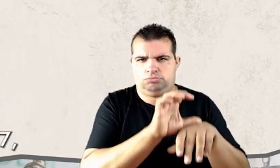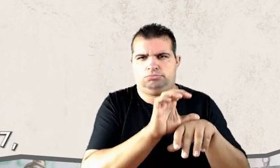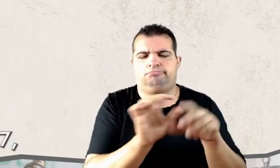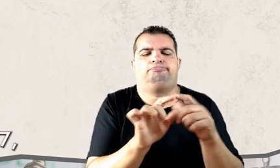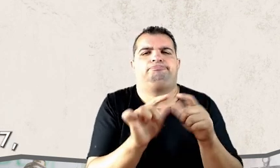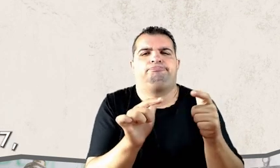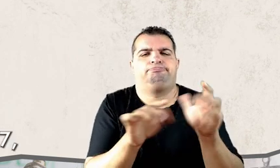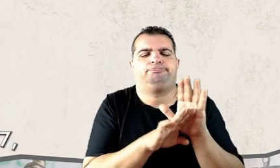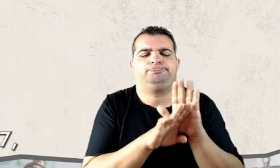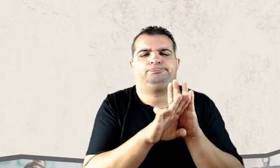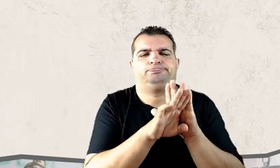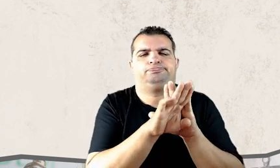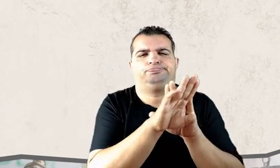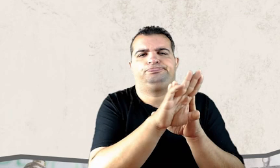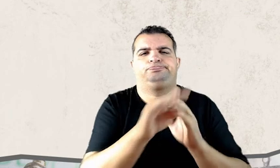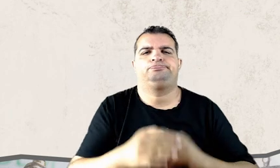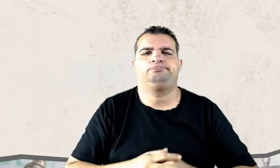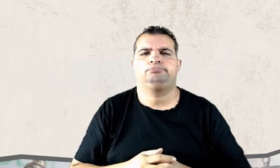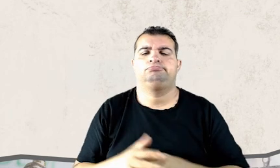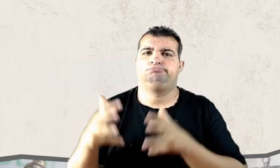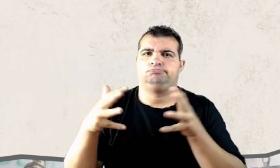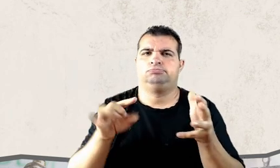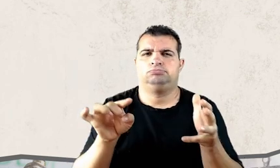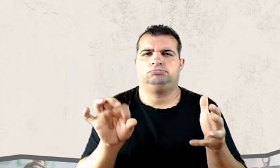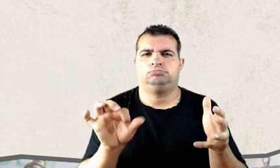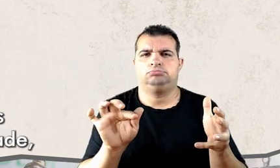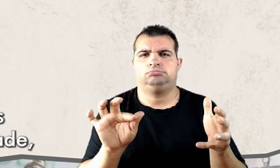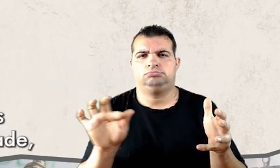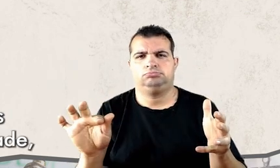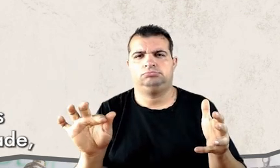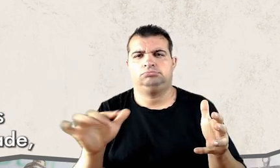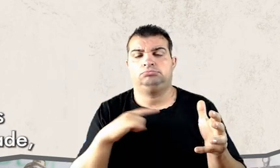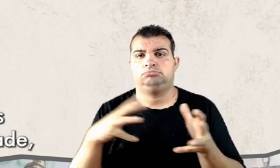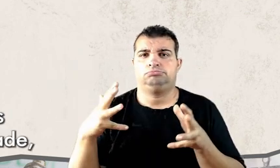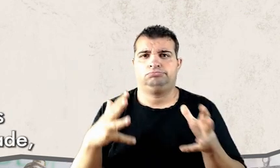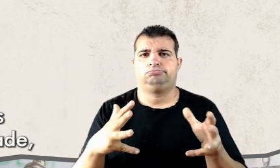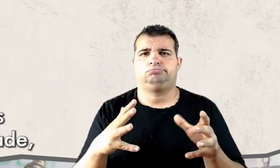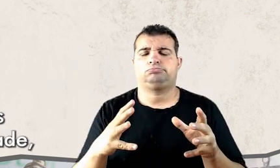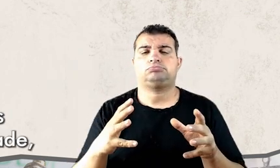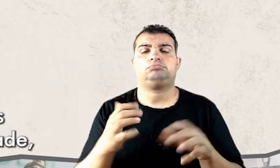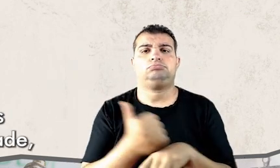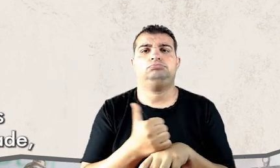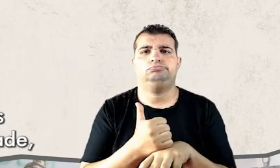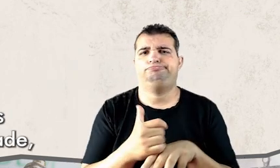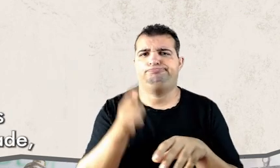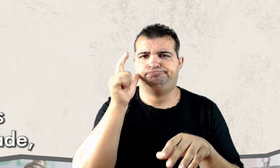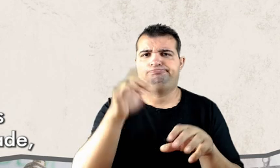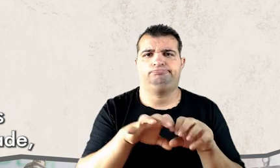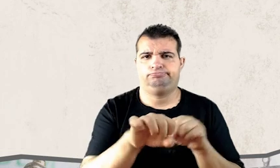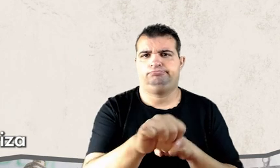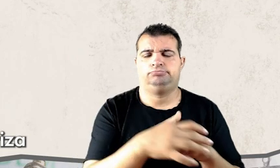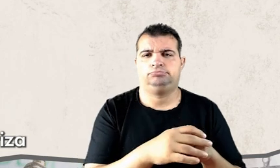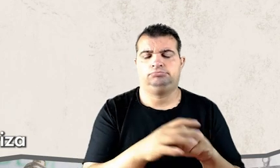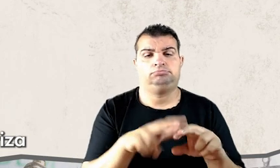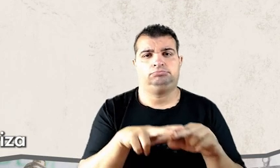chega em 77, a gente tem um boom no mercado de profissionais que se formaram na